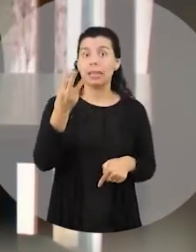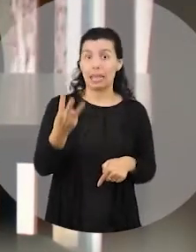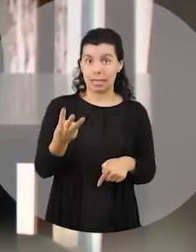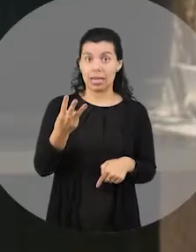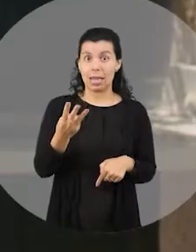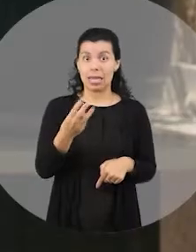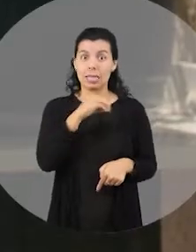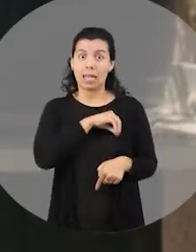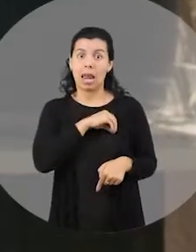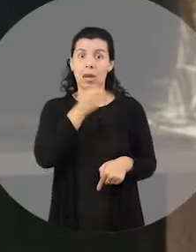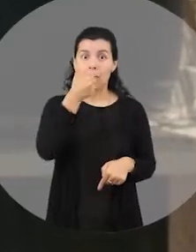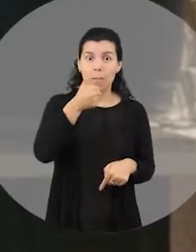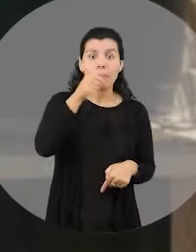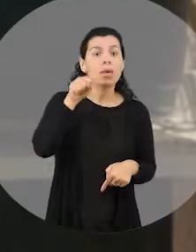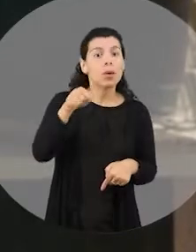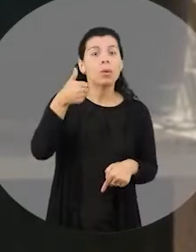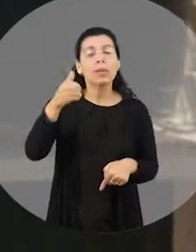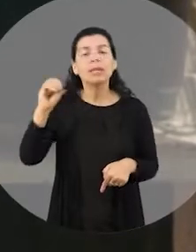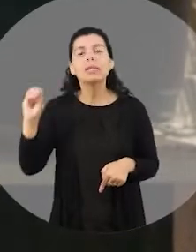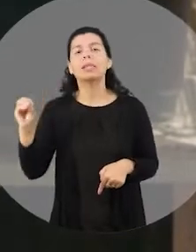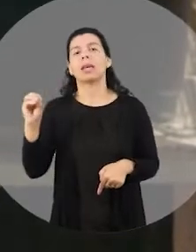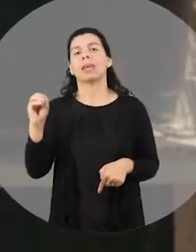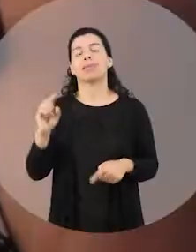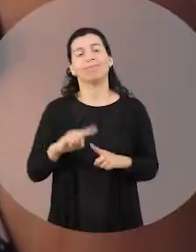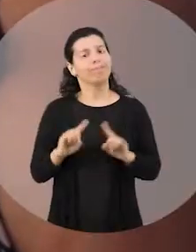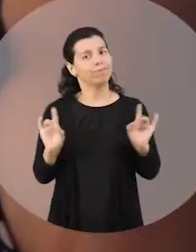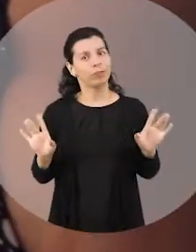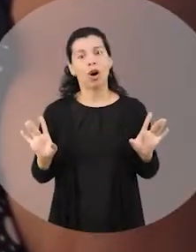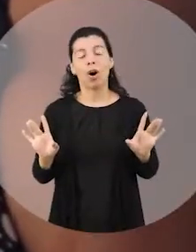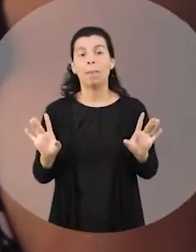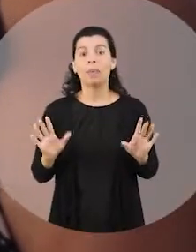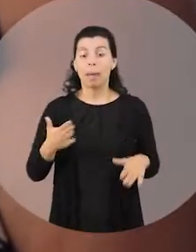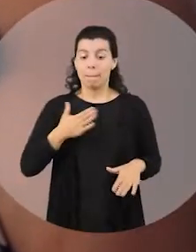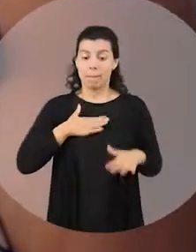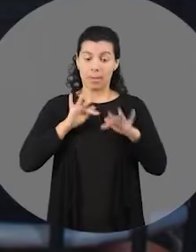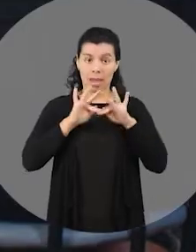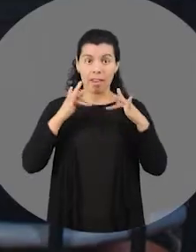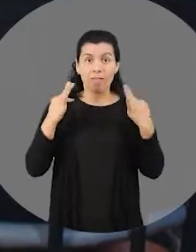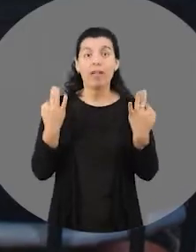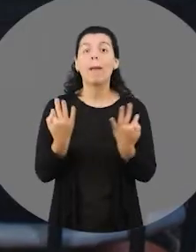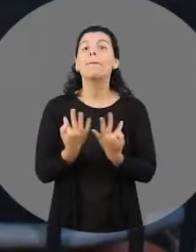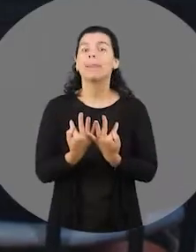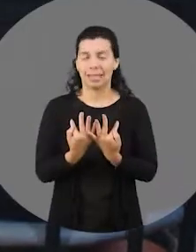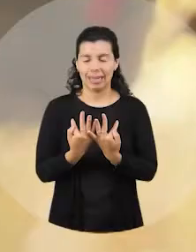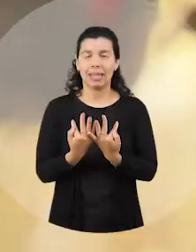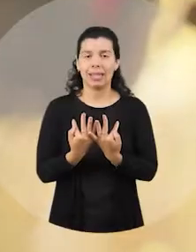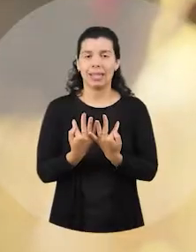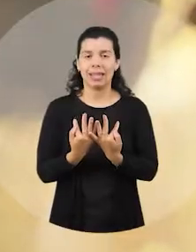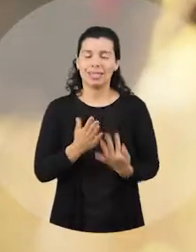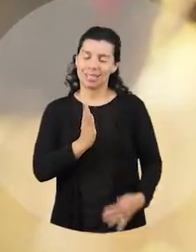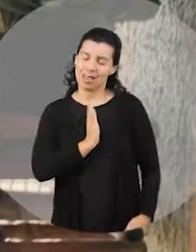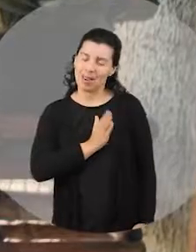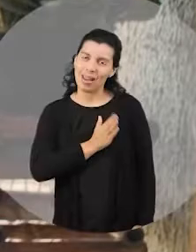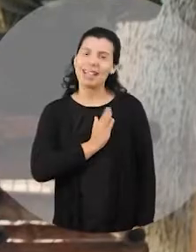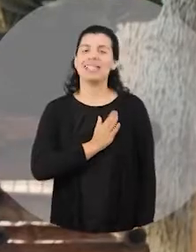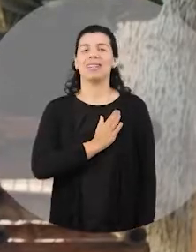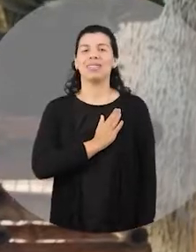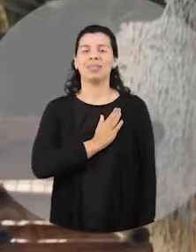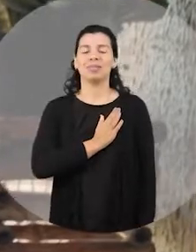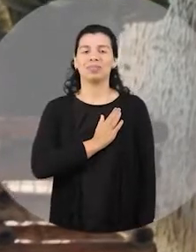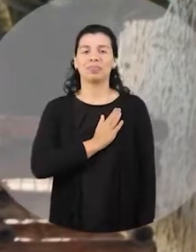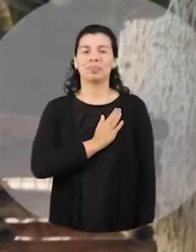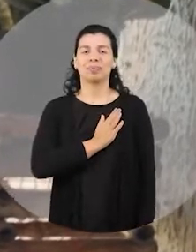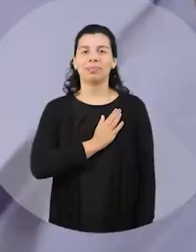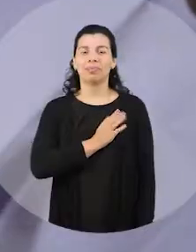ganhando r$ 1100 que é o que eu ganho na minha carteira eu sinto como se ele fosse da minha família de coração